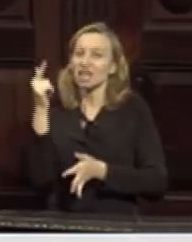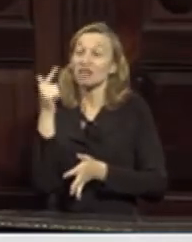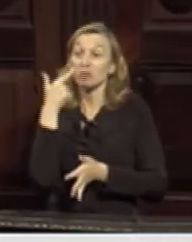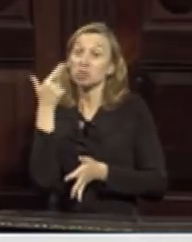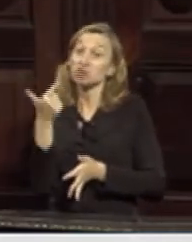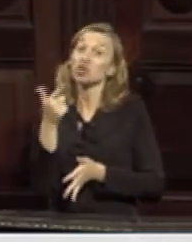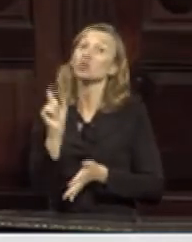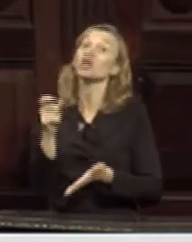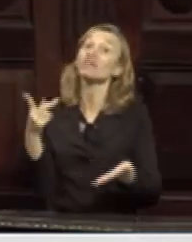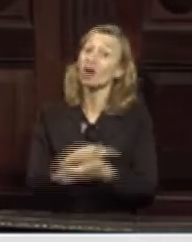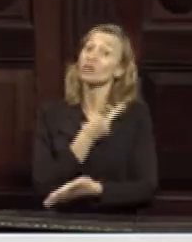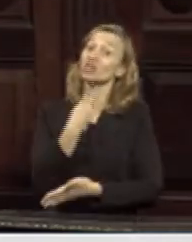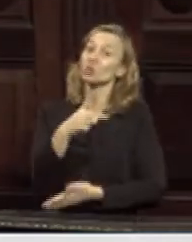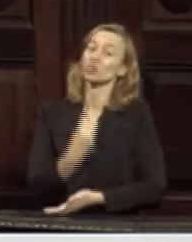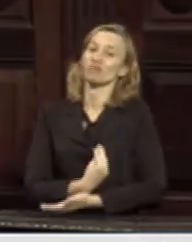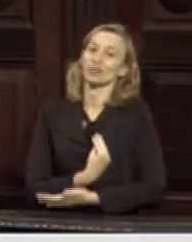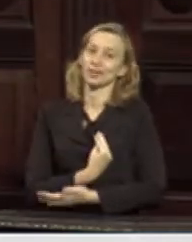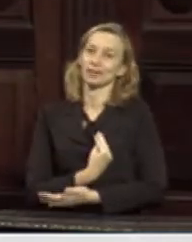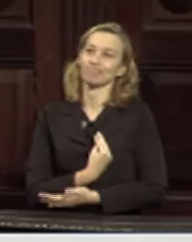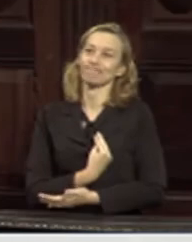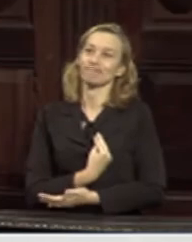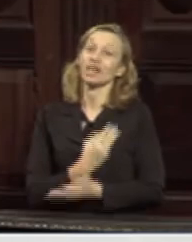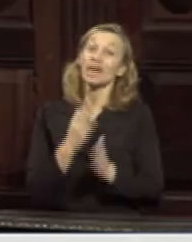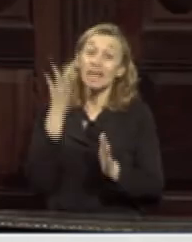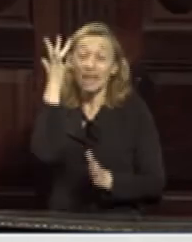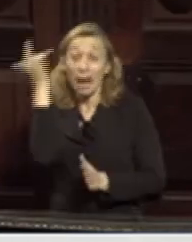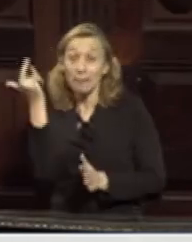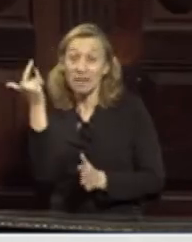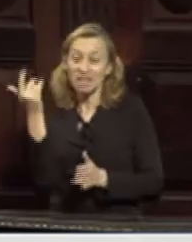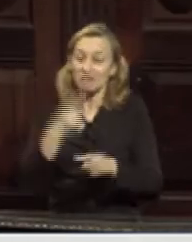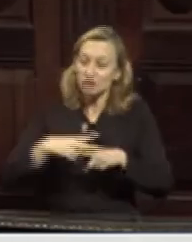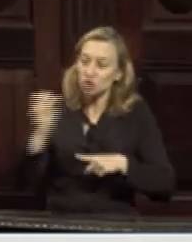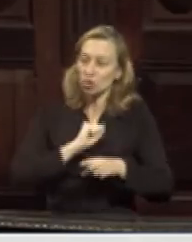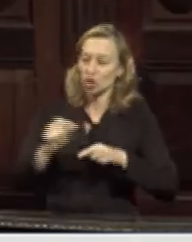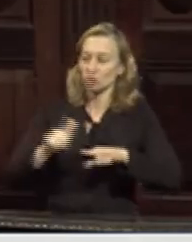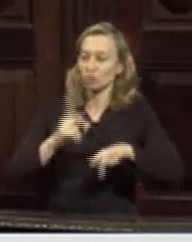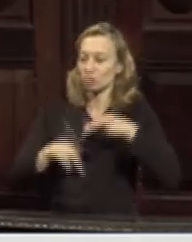outro dia vai ser a vitória da classe trabalhadora, vai ser a vitória do povo brasileiro. Muito obrigado.